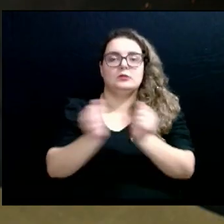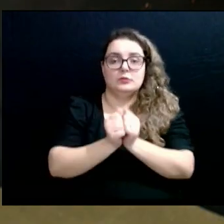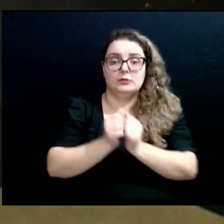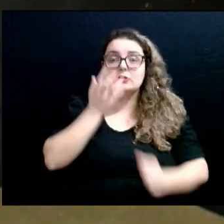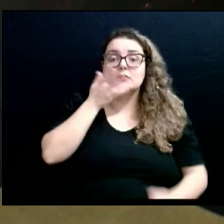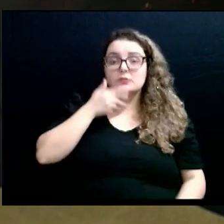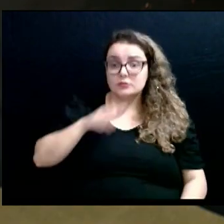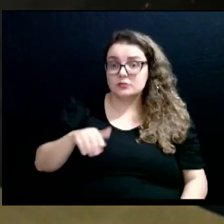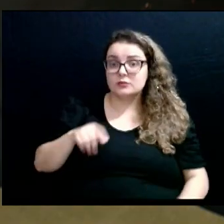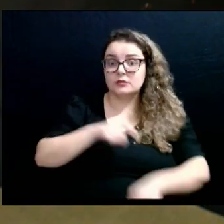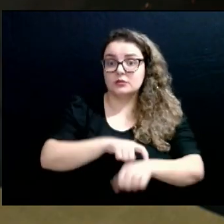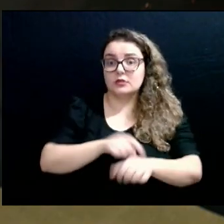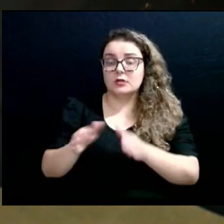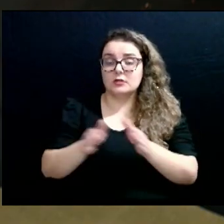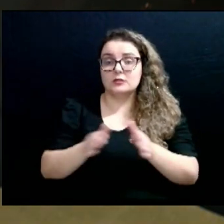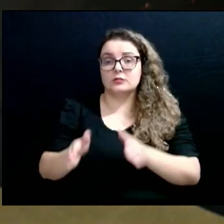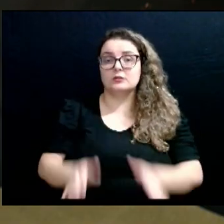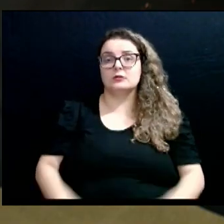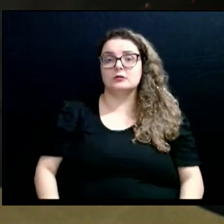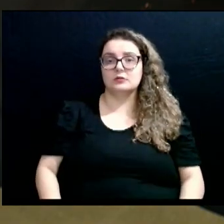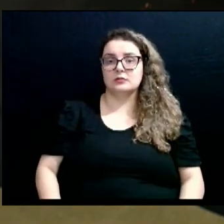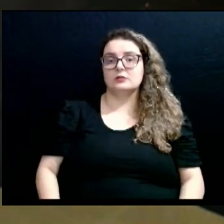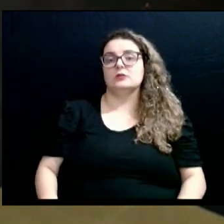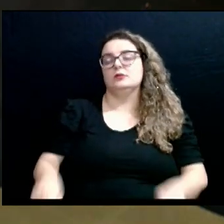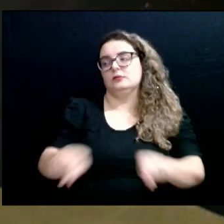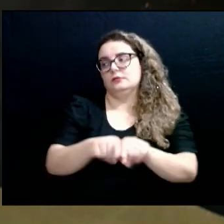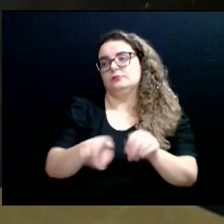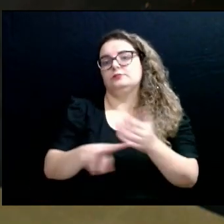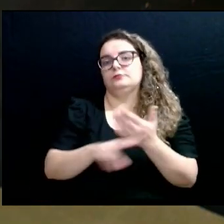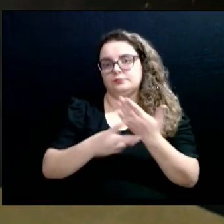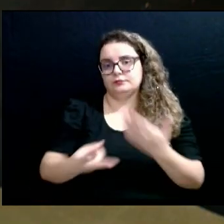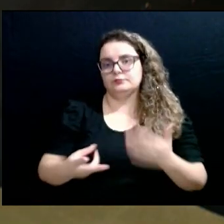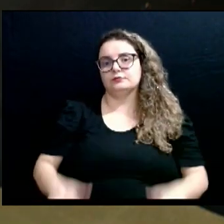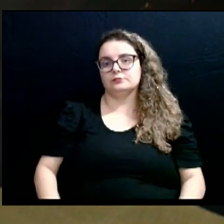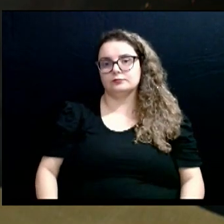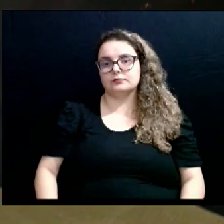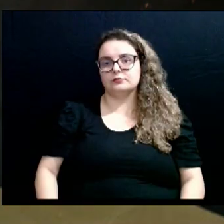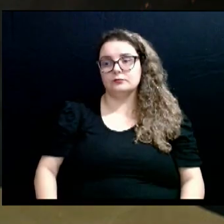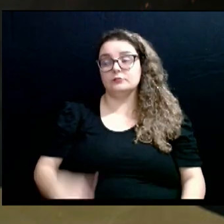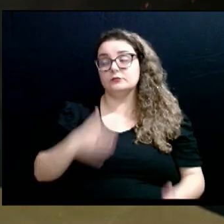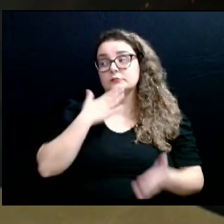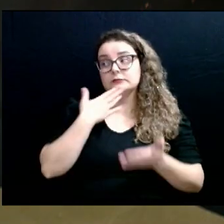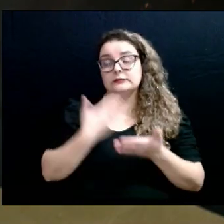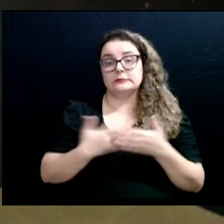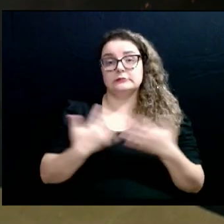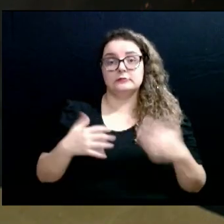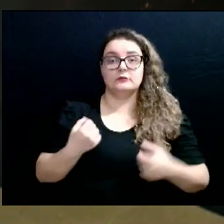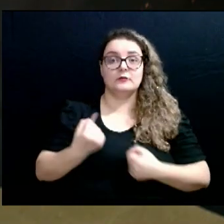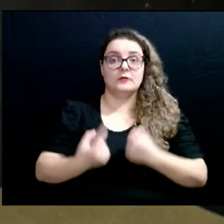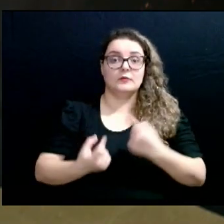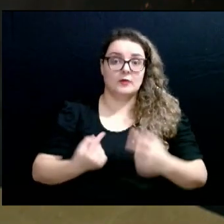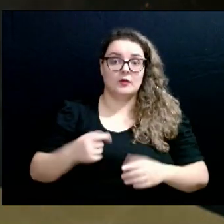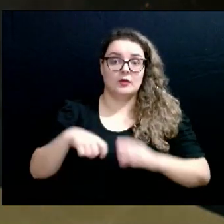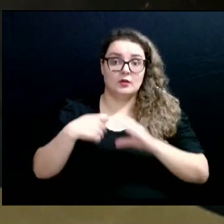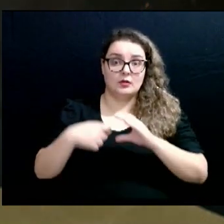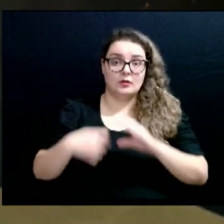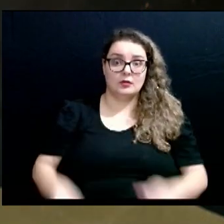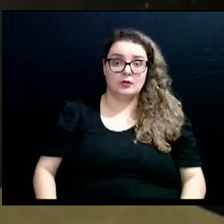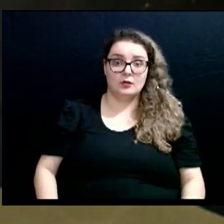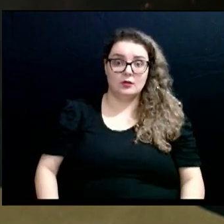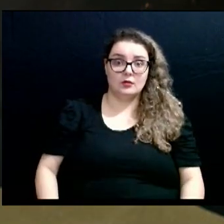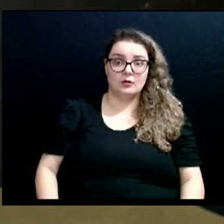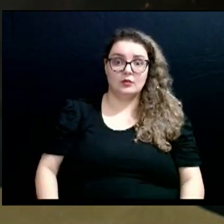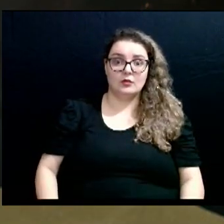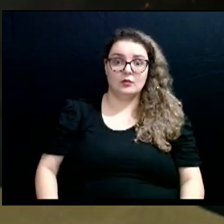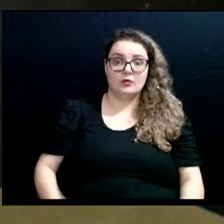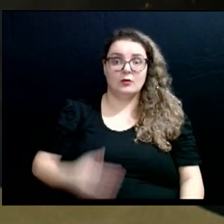nesse momento também é algo que surpreende, né? Eu já vi alguns vídeos de o pai, no caso do